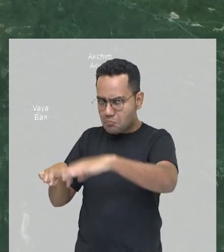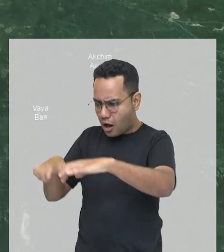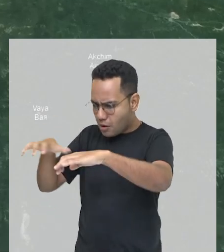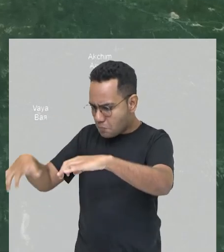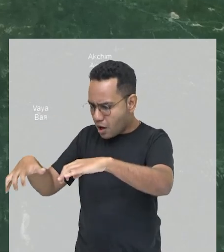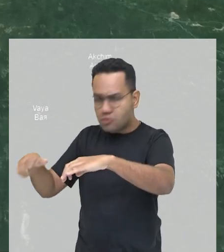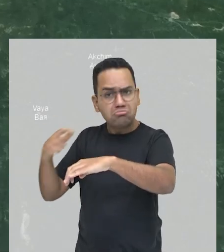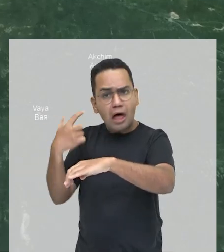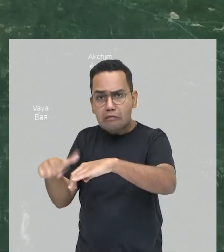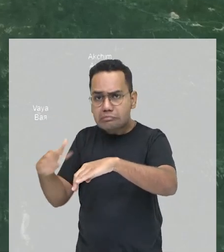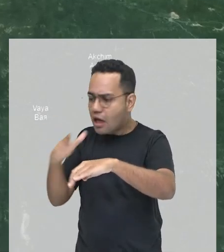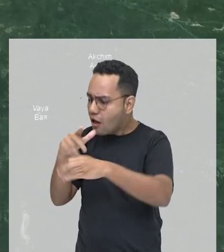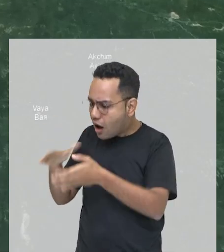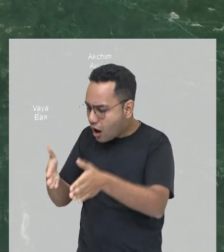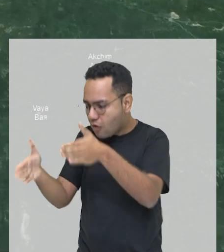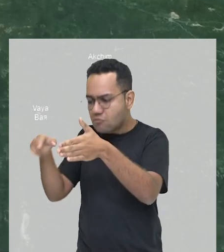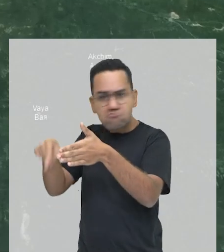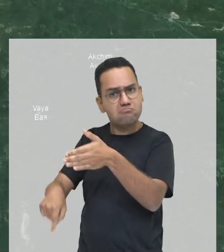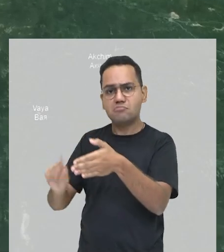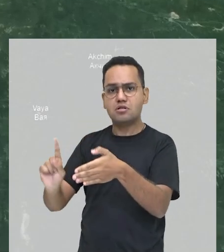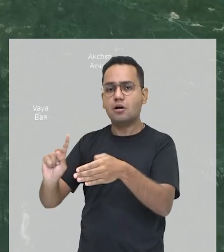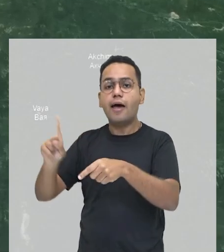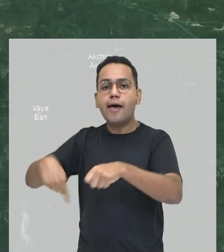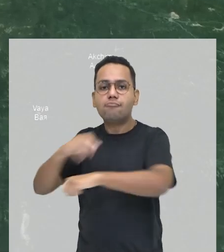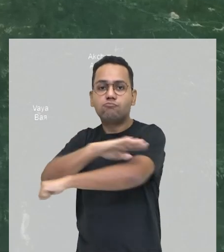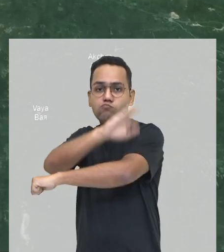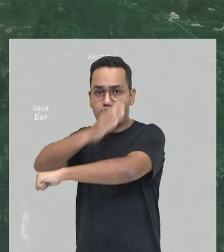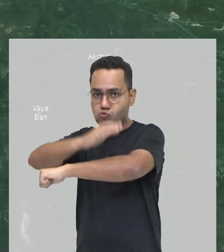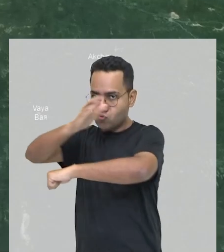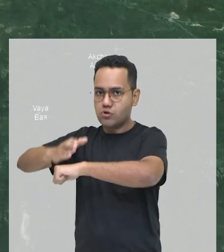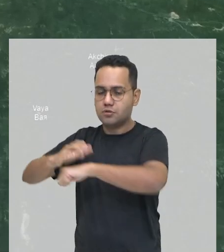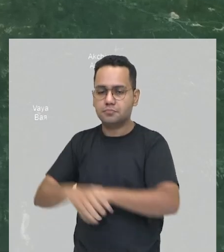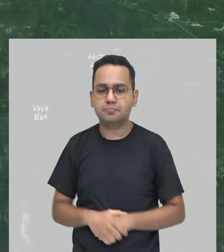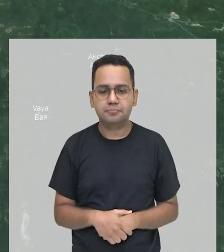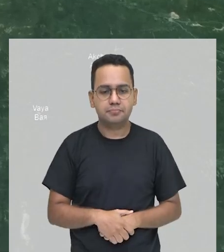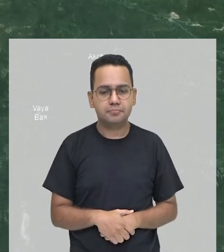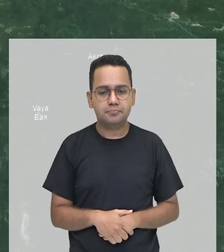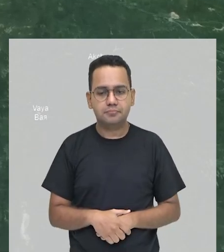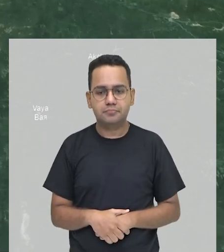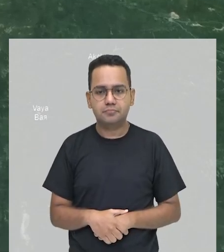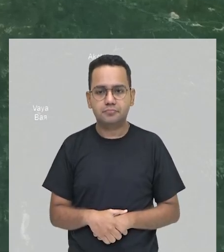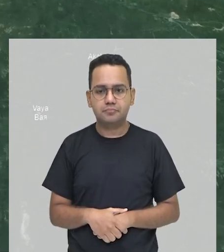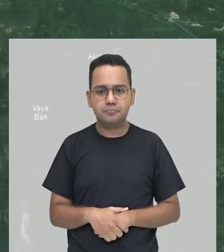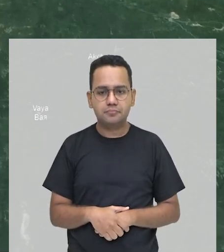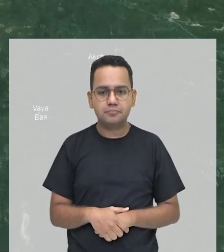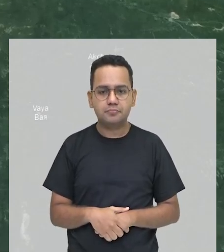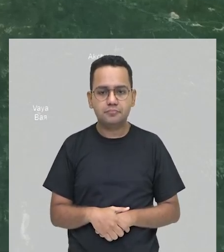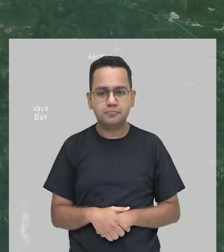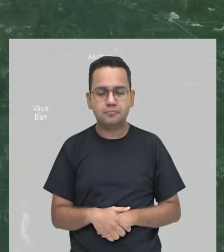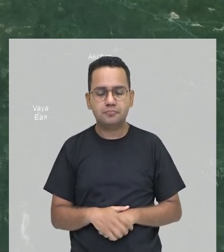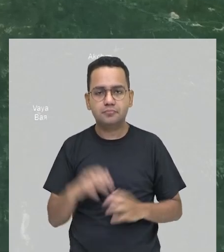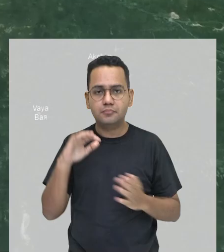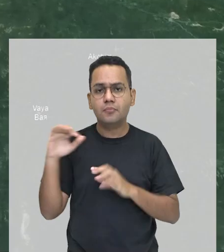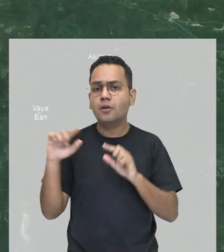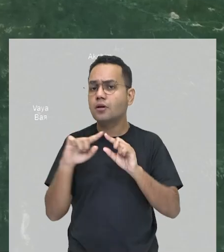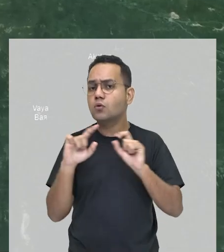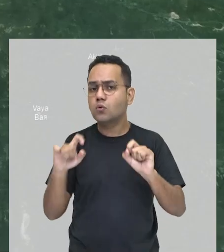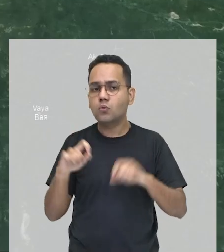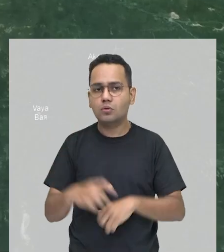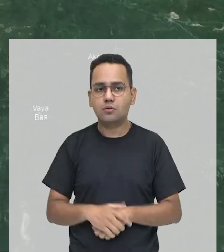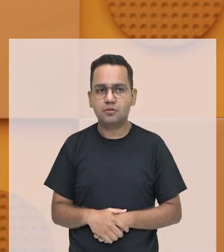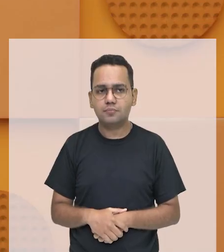essa divisão. Vamos falar um pouco sobre as fronteiras naturais da Eurásia, que são